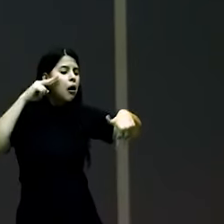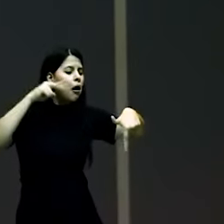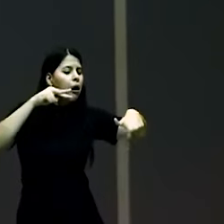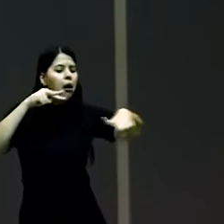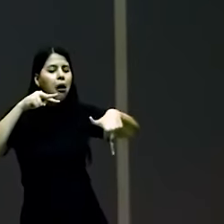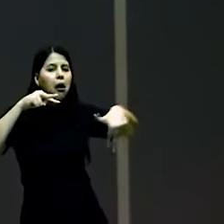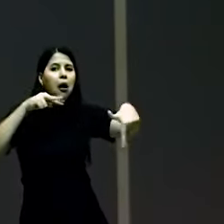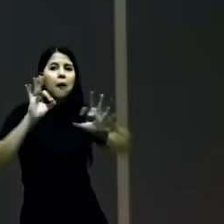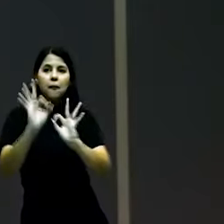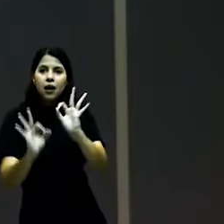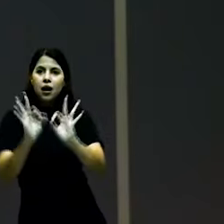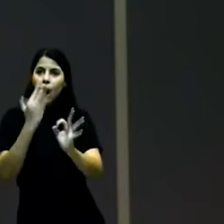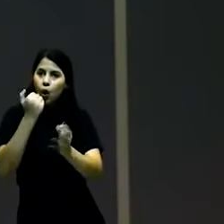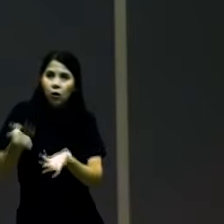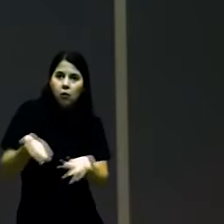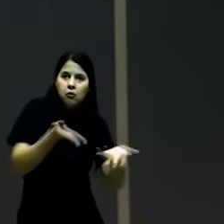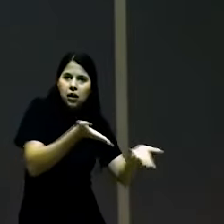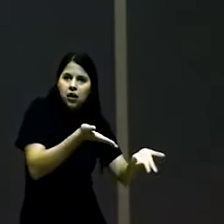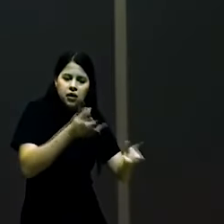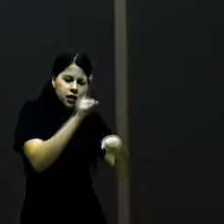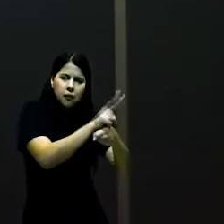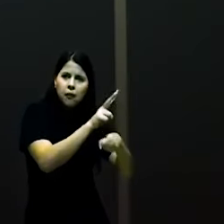dando comida, dando livramento,